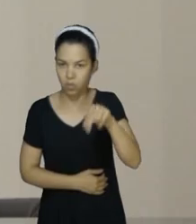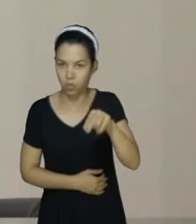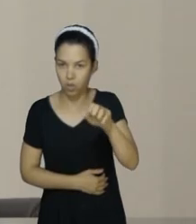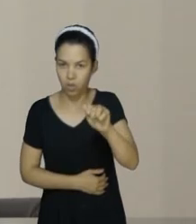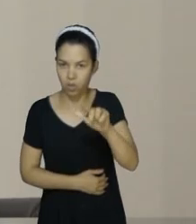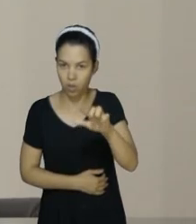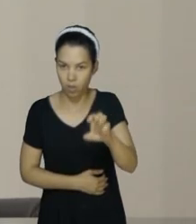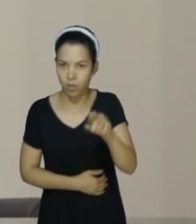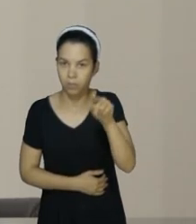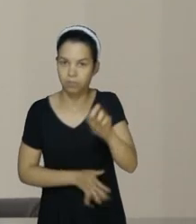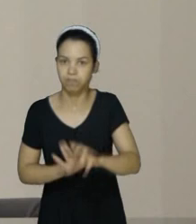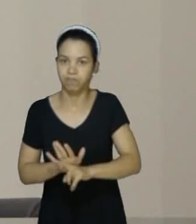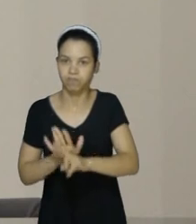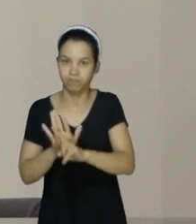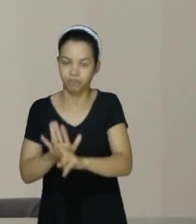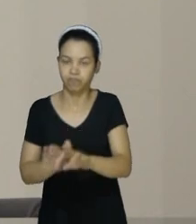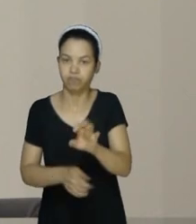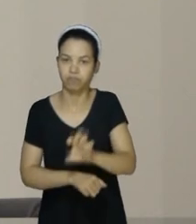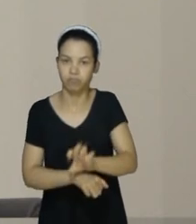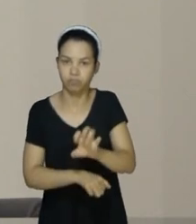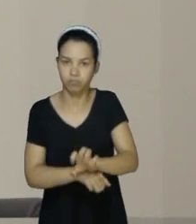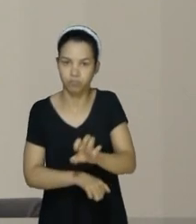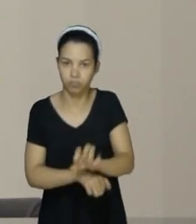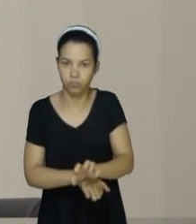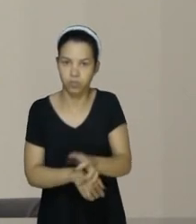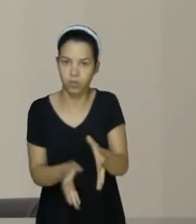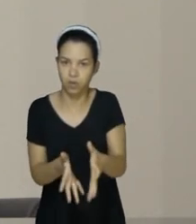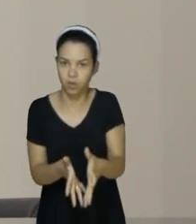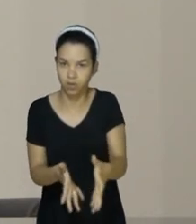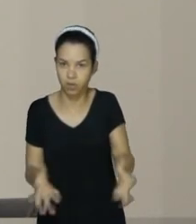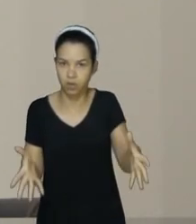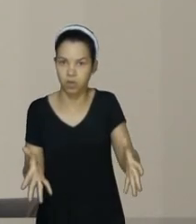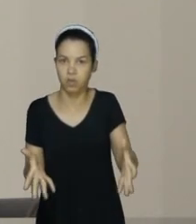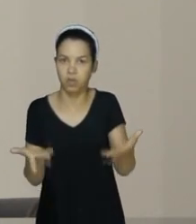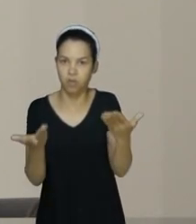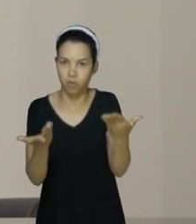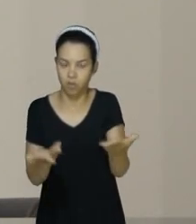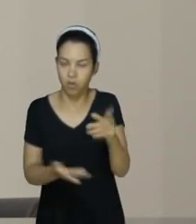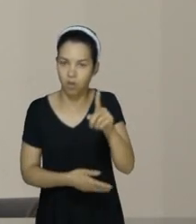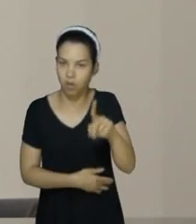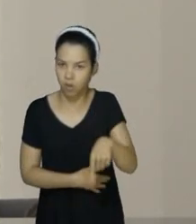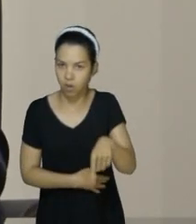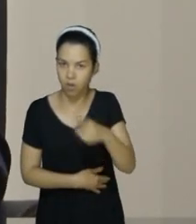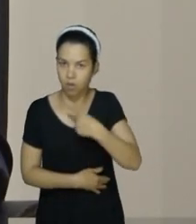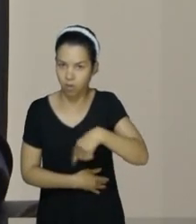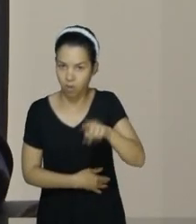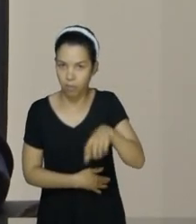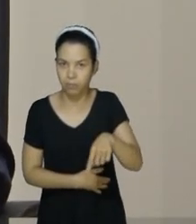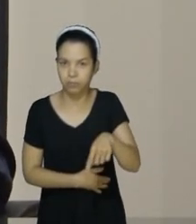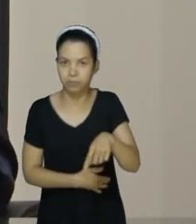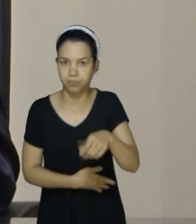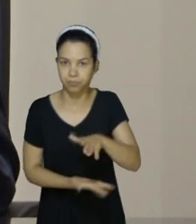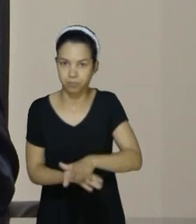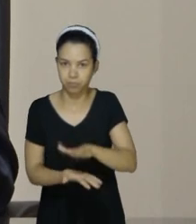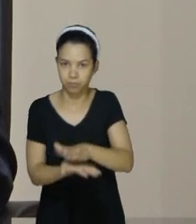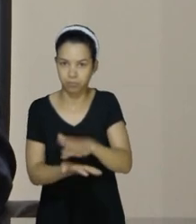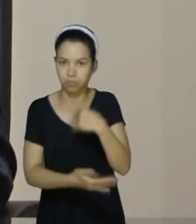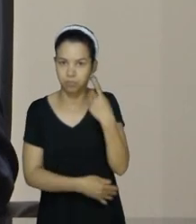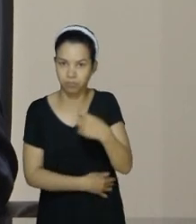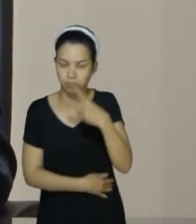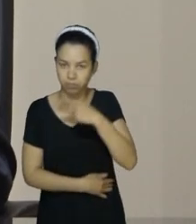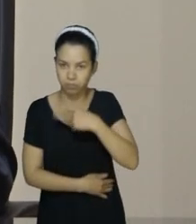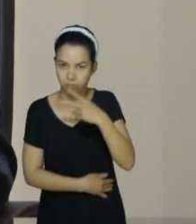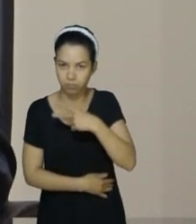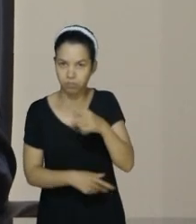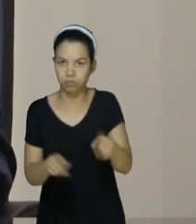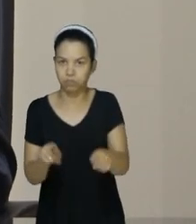o nosso Estado do tamanho da grandeza que você é e que nós somos. Parabéns, viu, deputado Kennedy.